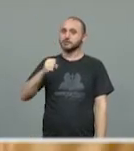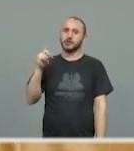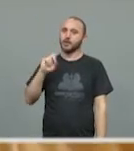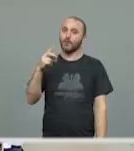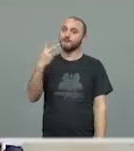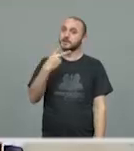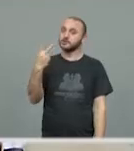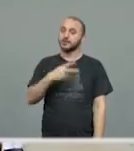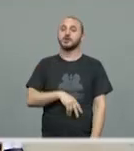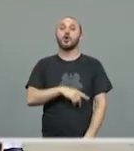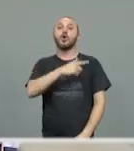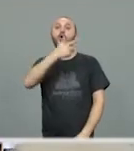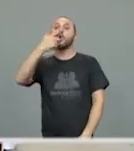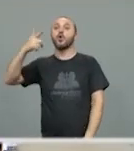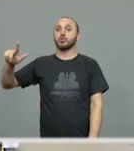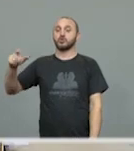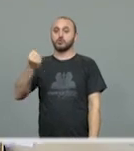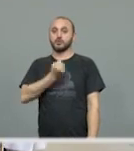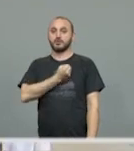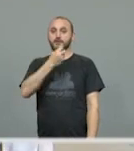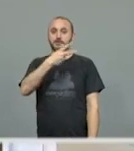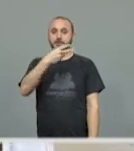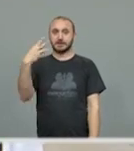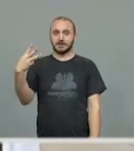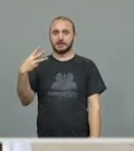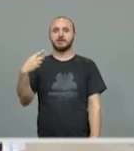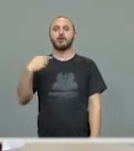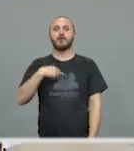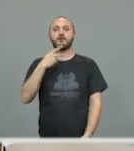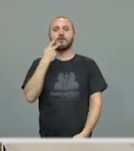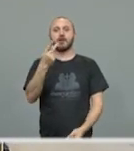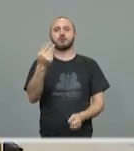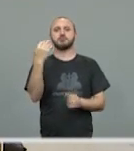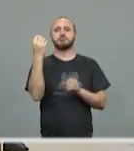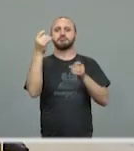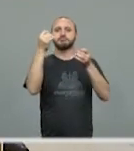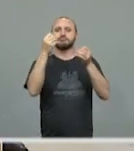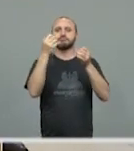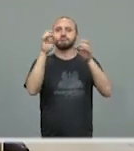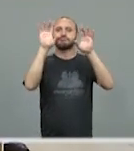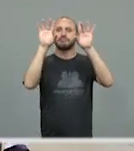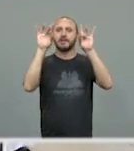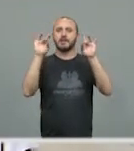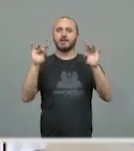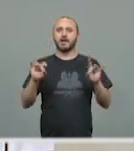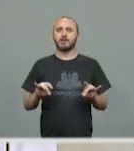A santidade, e aqui começo a elencar: